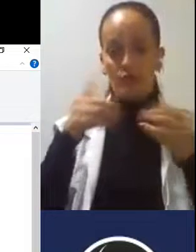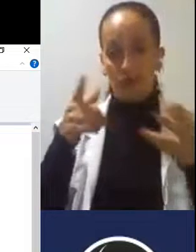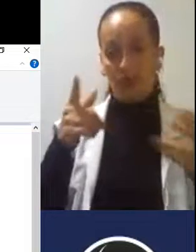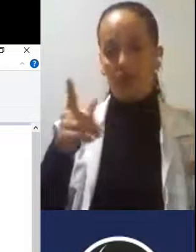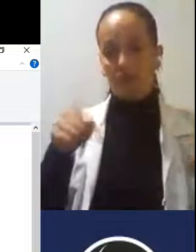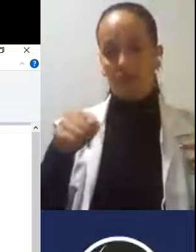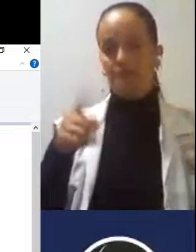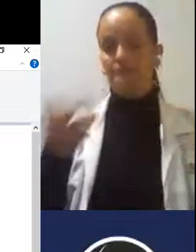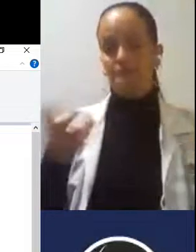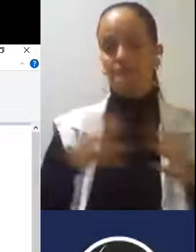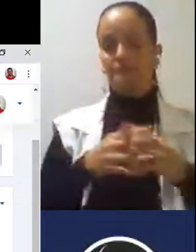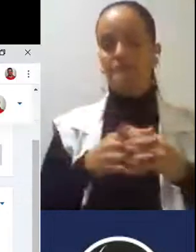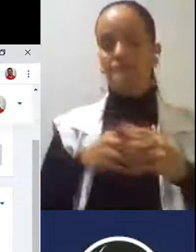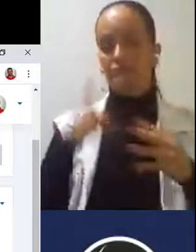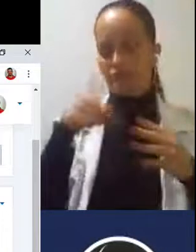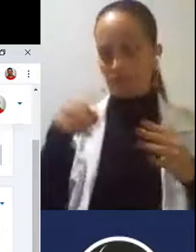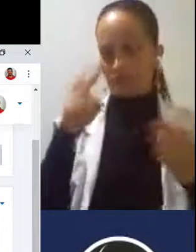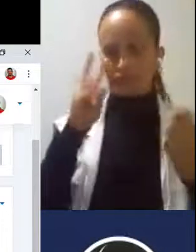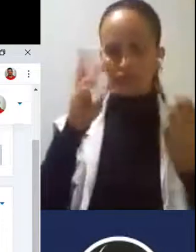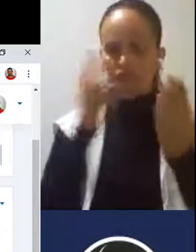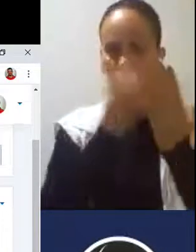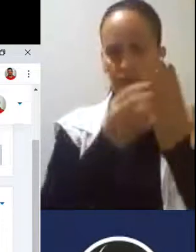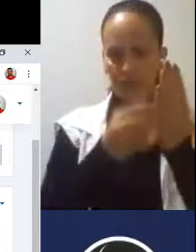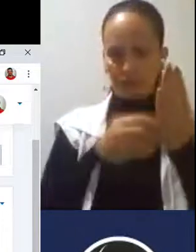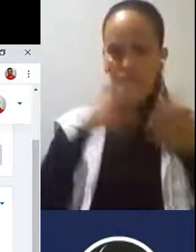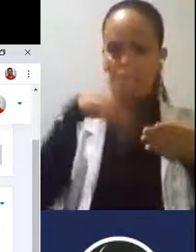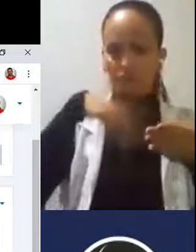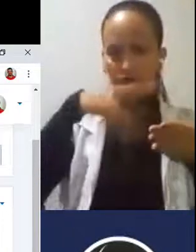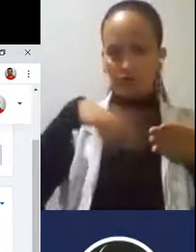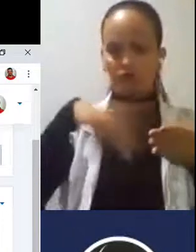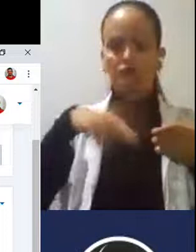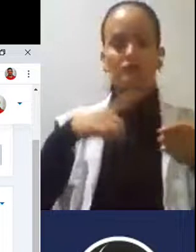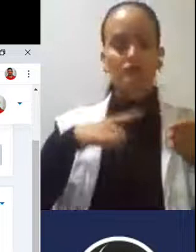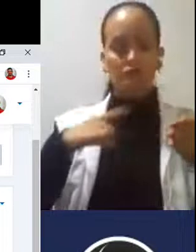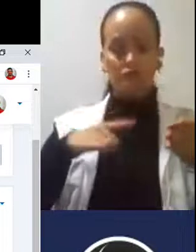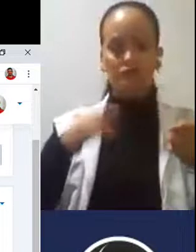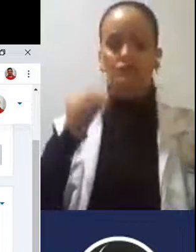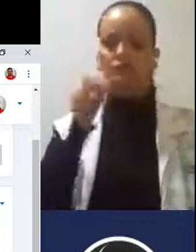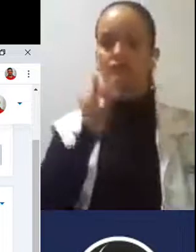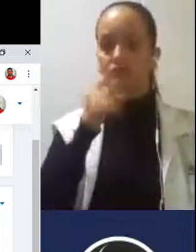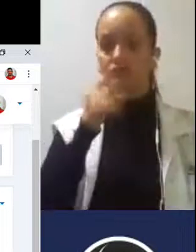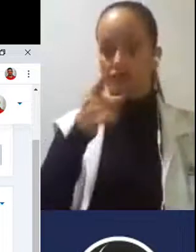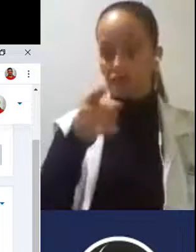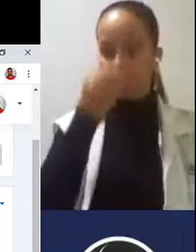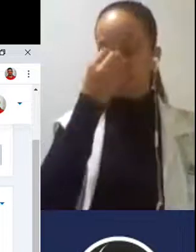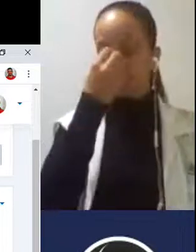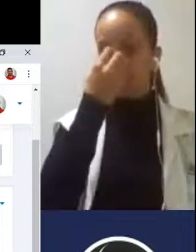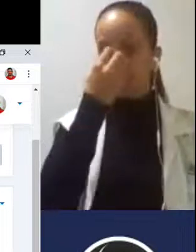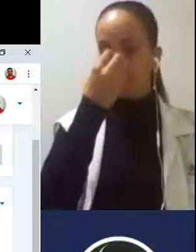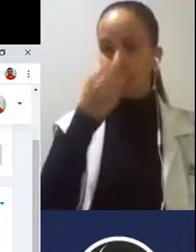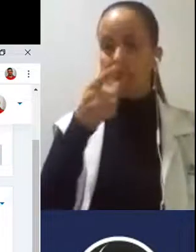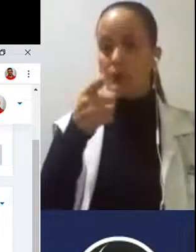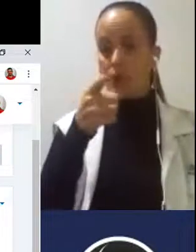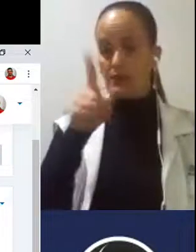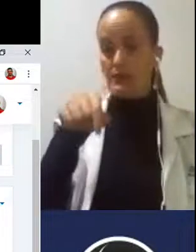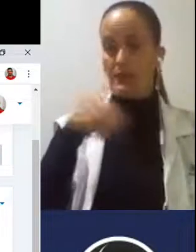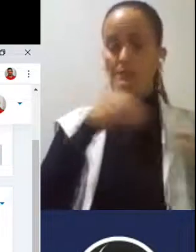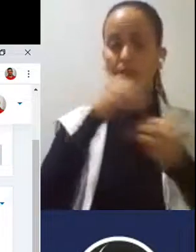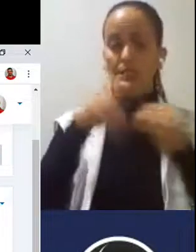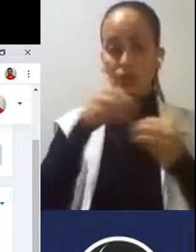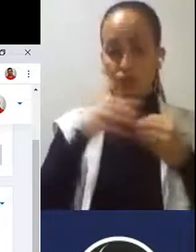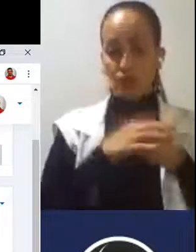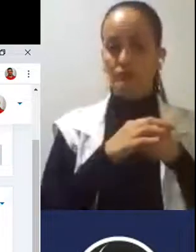apostila quanto no livro aí, no conteúdo de vocês, vai ter um exemplo. Aqui, ó. Então, aqui a gente tem um circuito misto, ó. Quais os resistores que